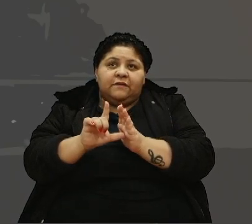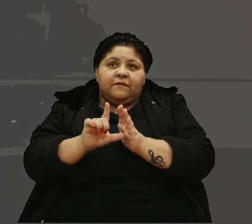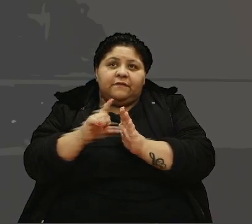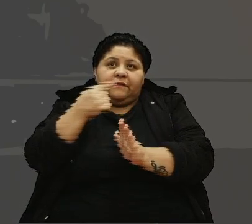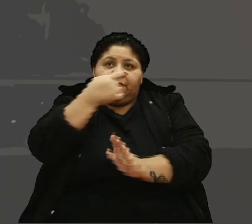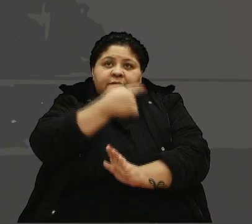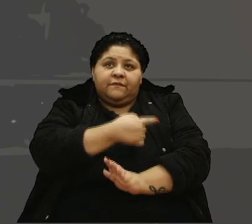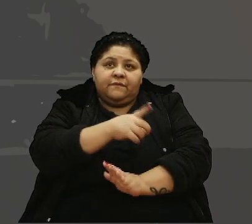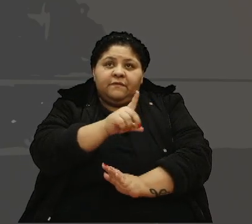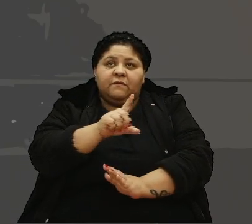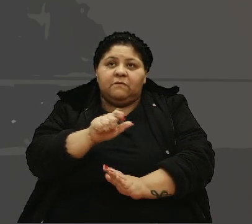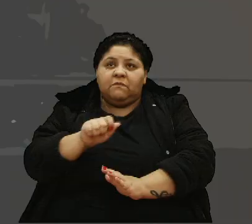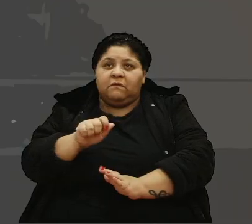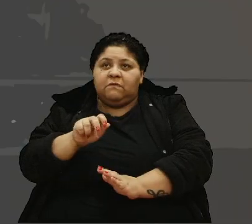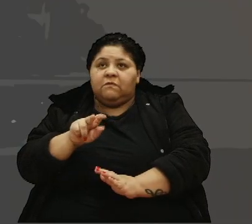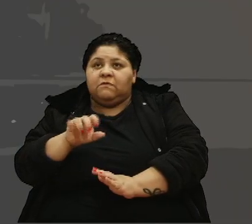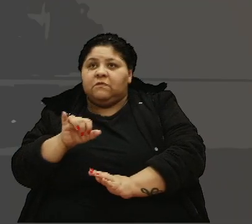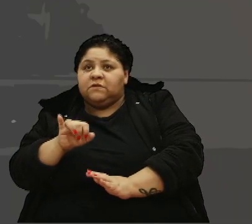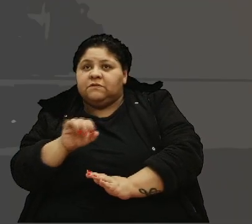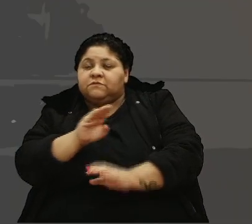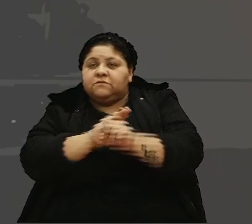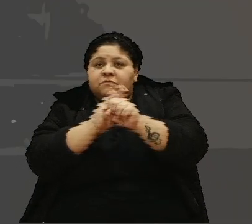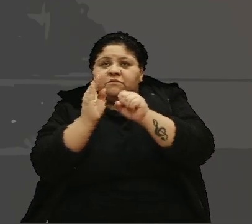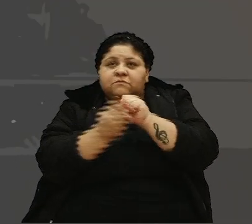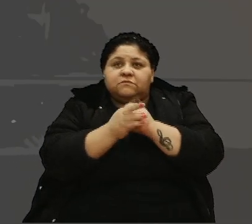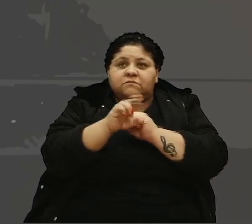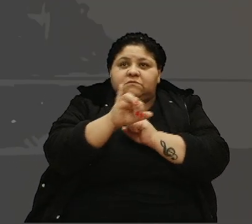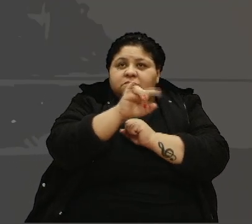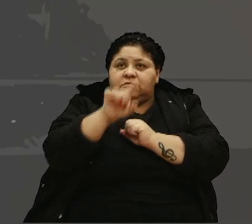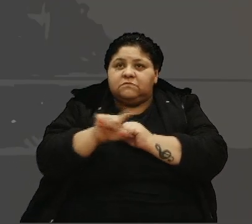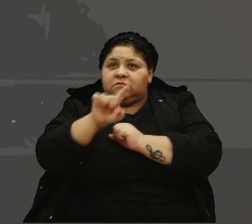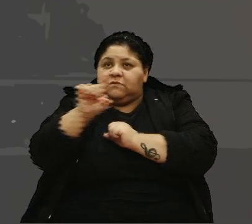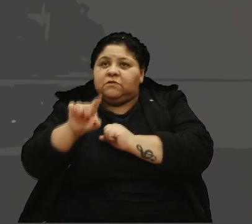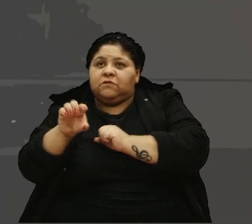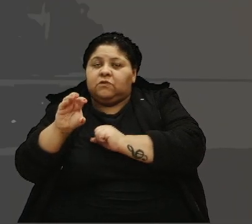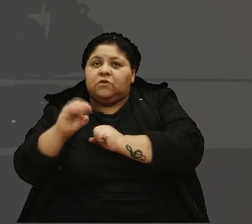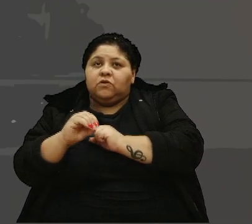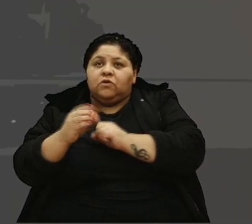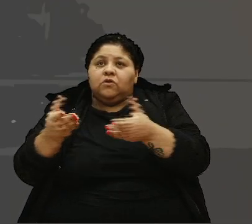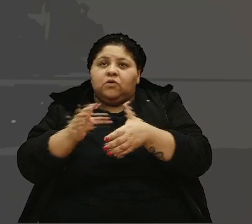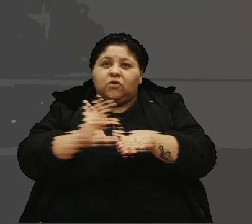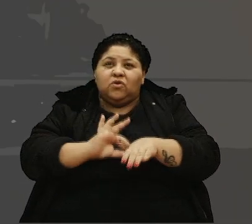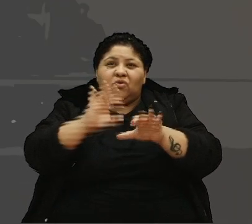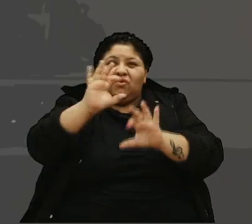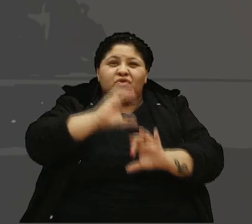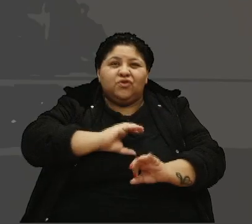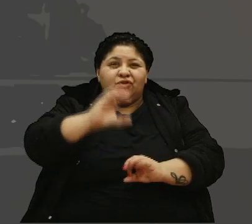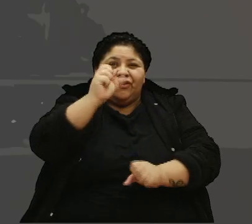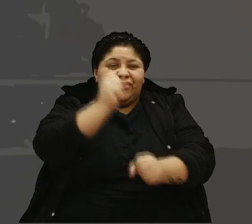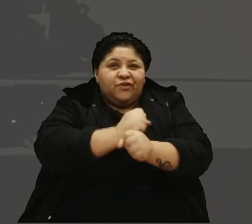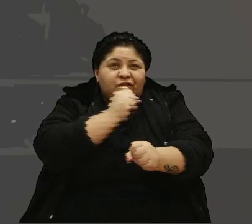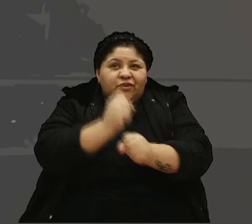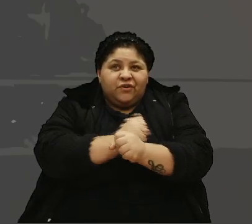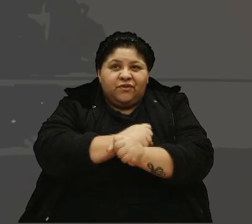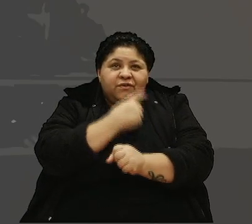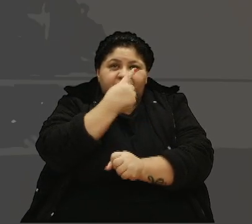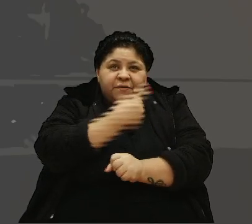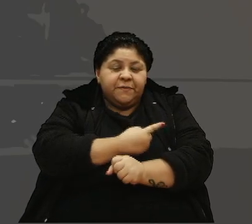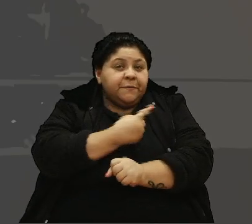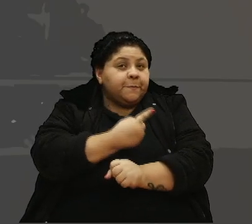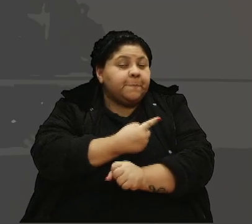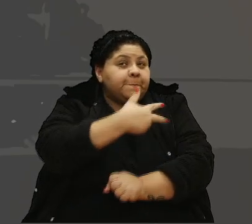Aí o David Ilha, lá do Desvio Risso, uma liderança. Hoje ele é o coordenador das obras lá da Alexandre Desvio Risso, está se